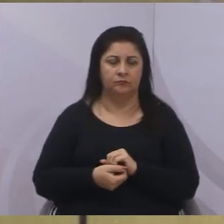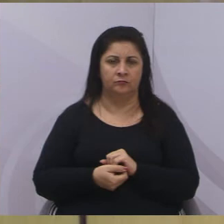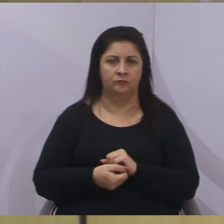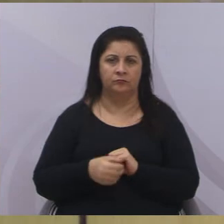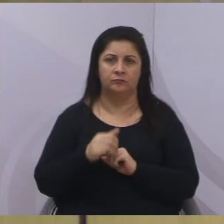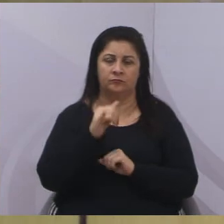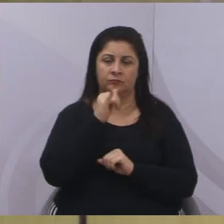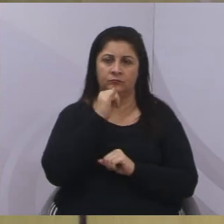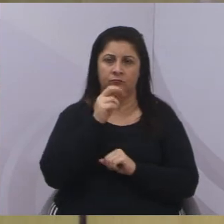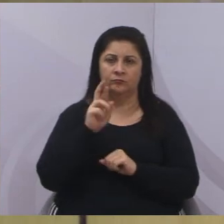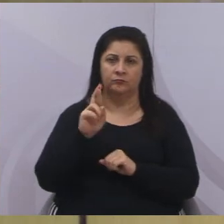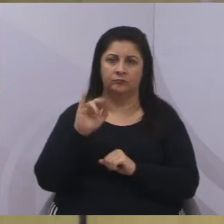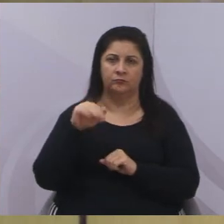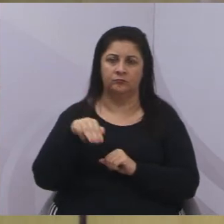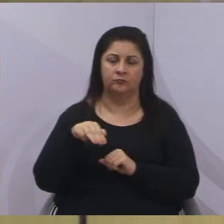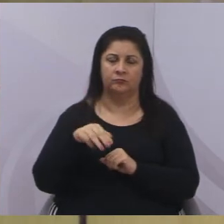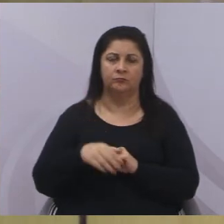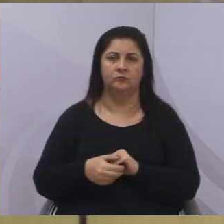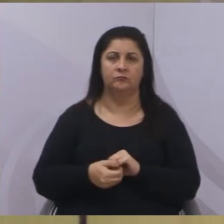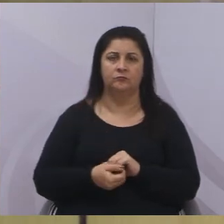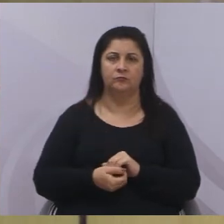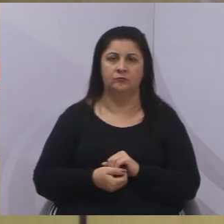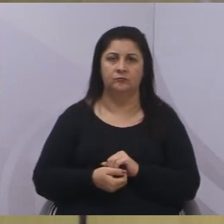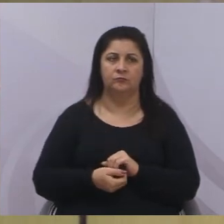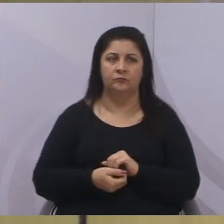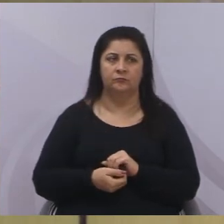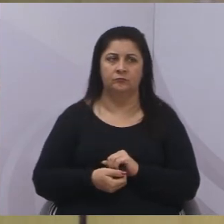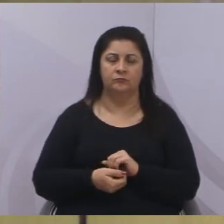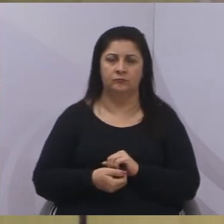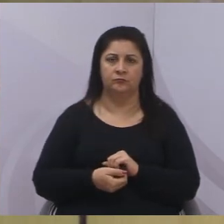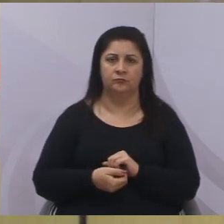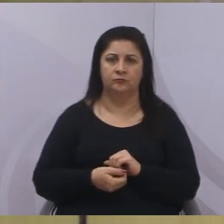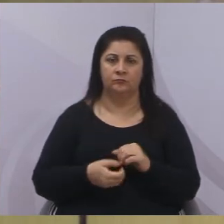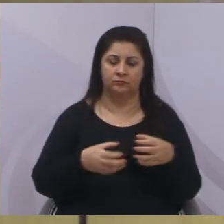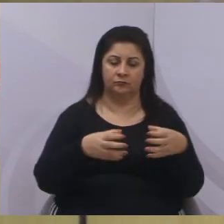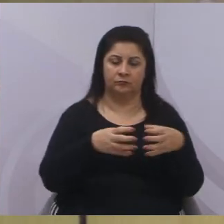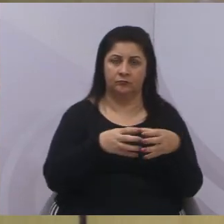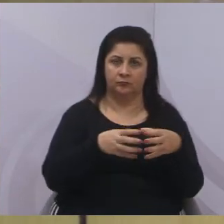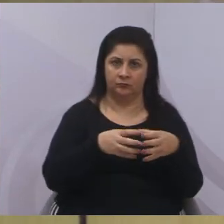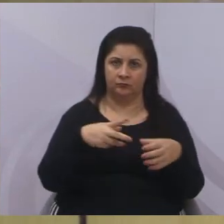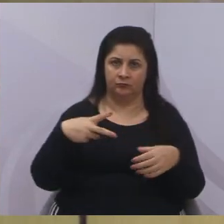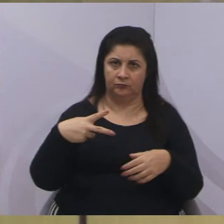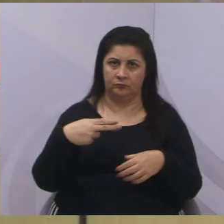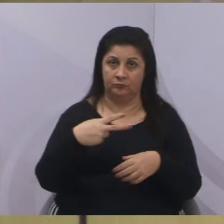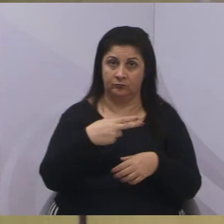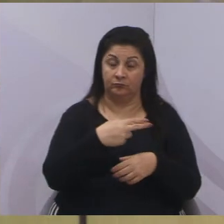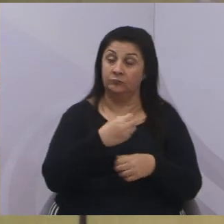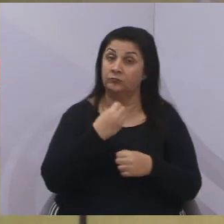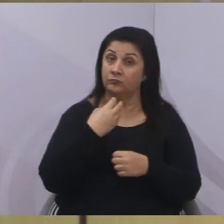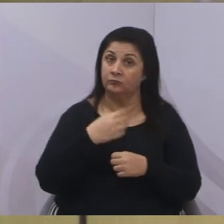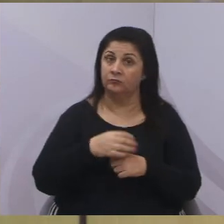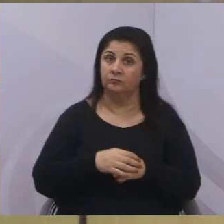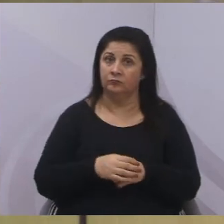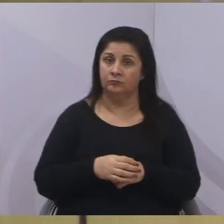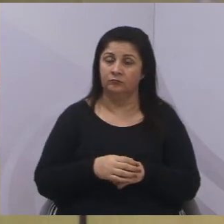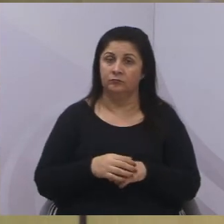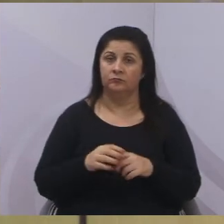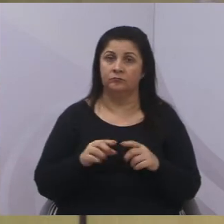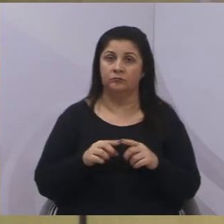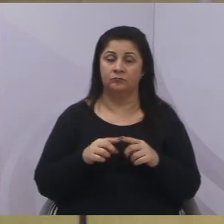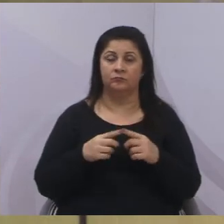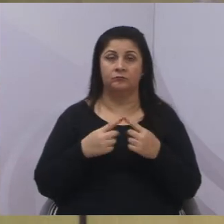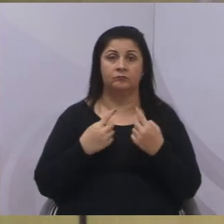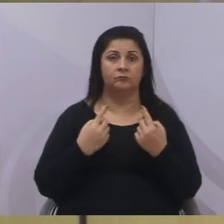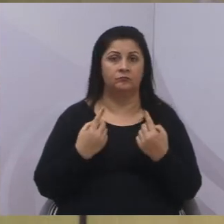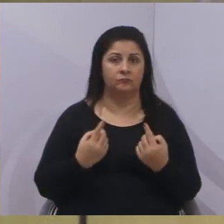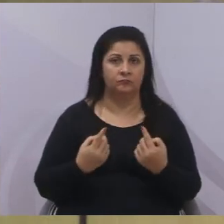rim. O rim, a equipe que opera lá, ela é muito boa. Mas o rim, além